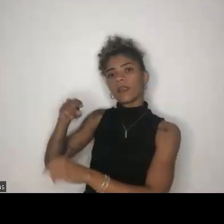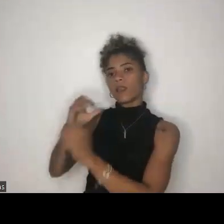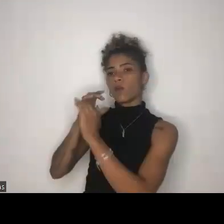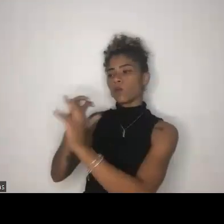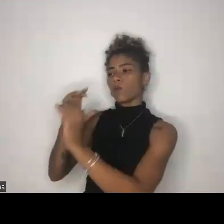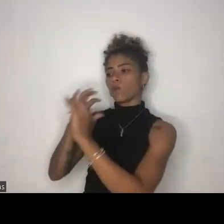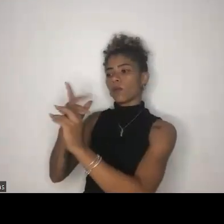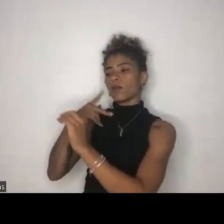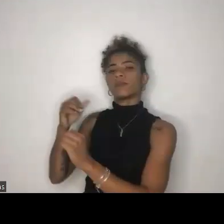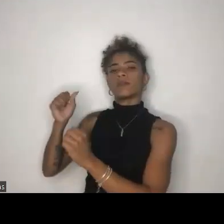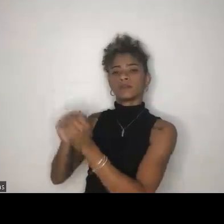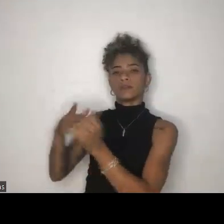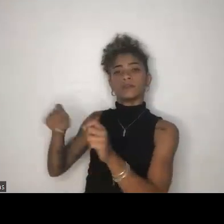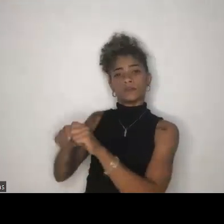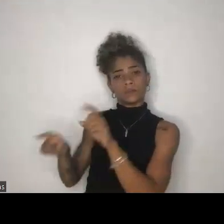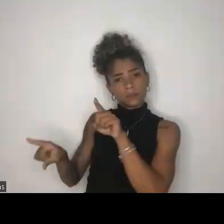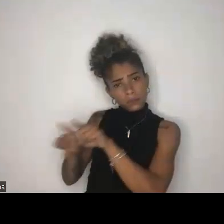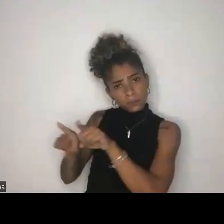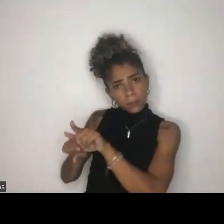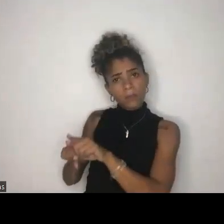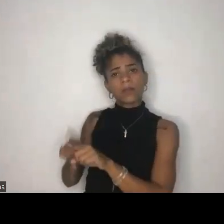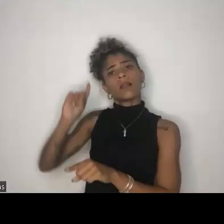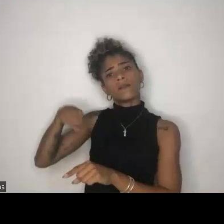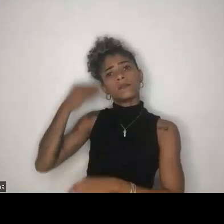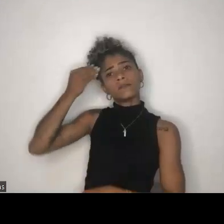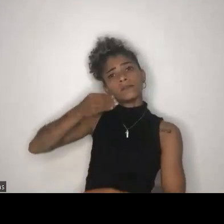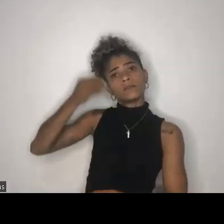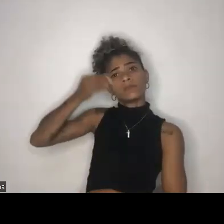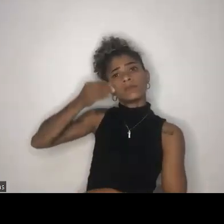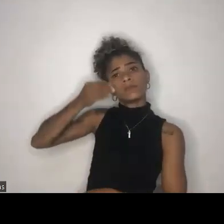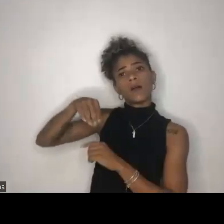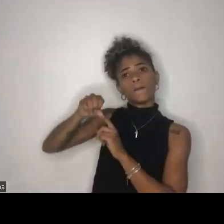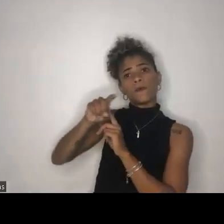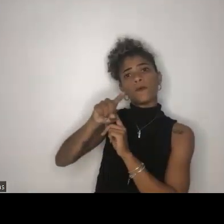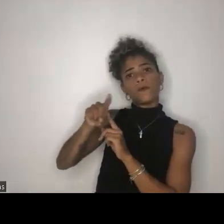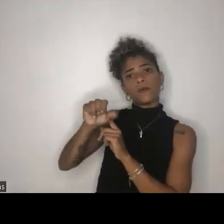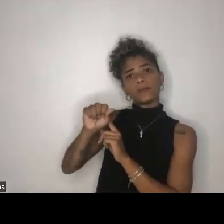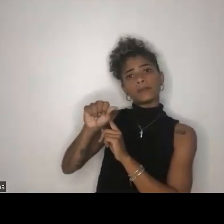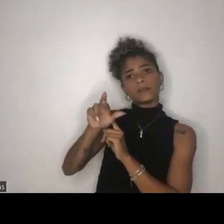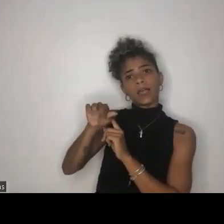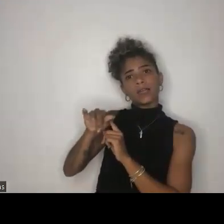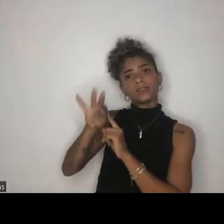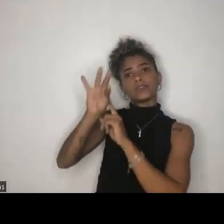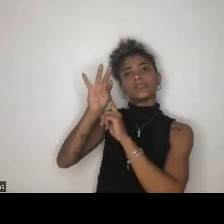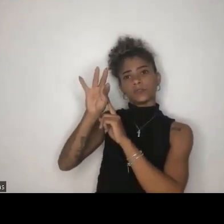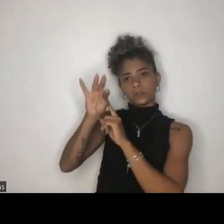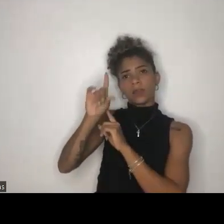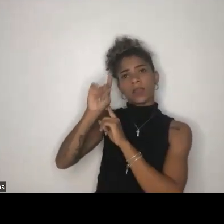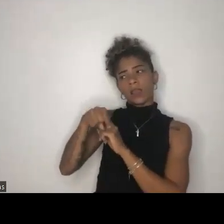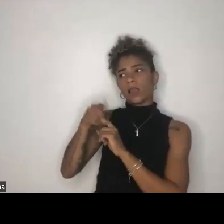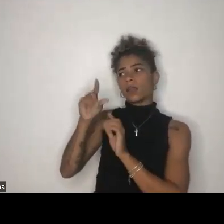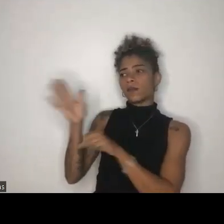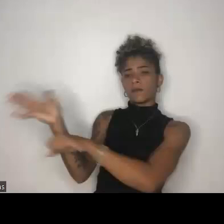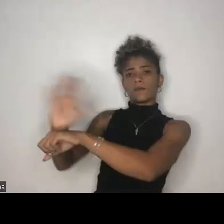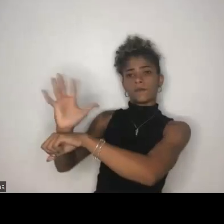que a gente fez também então foram experiências incríveis né você vê essa esse essa cena que eu acho